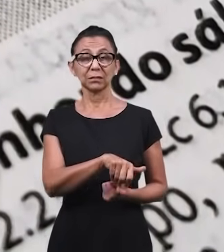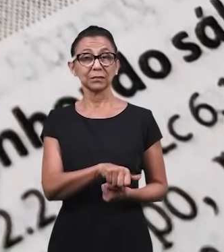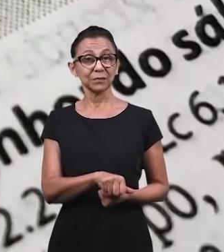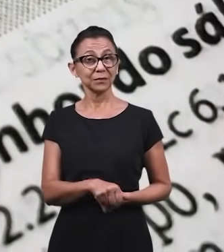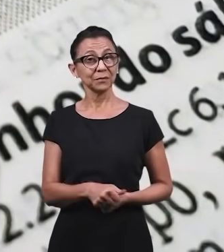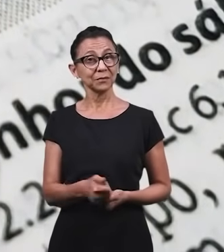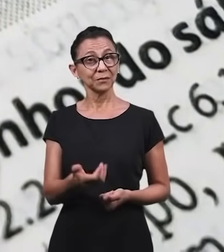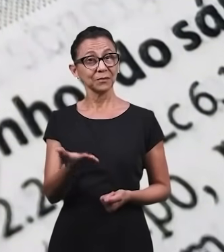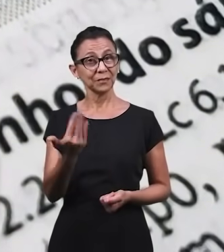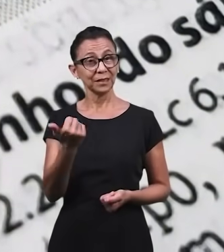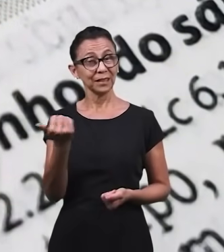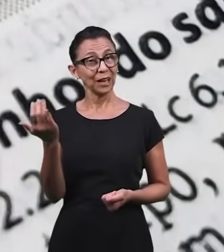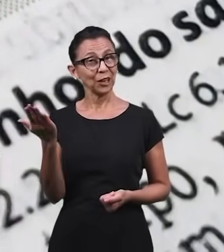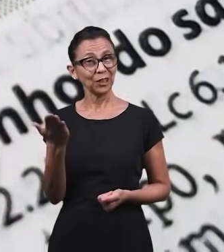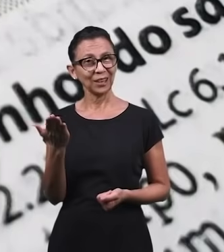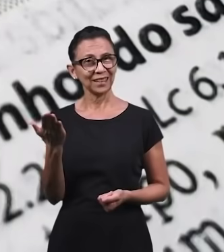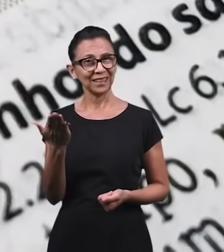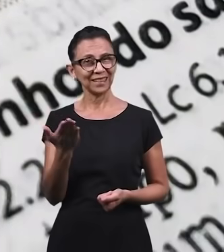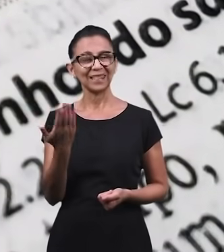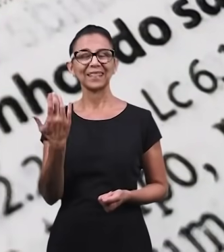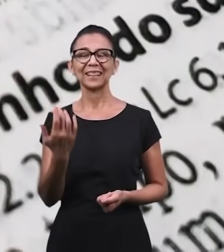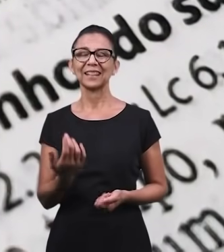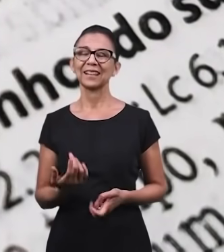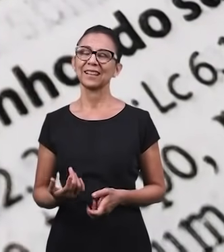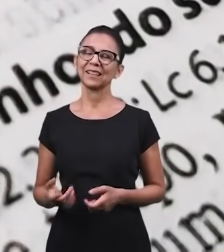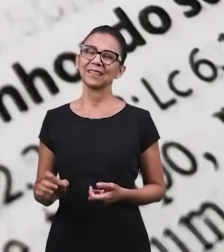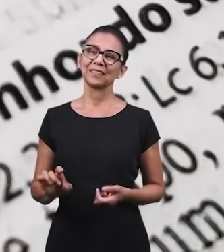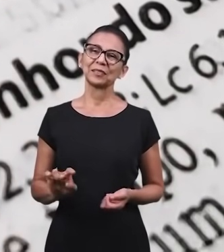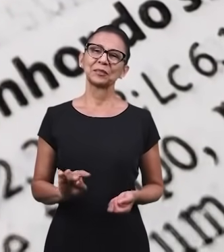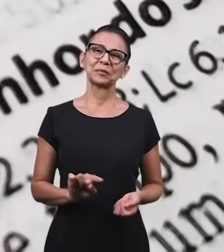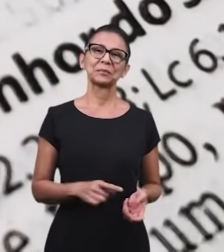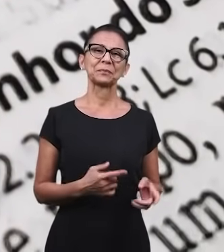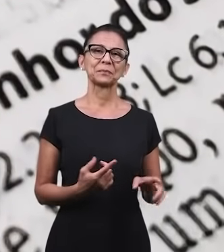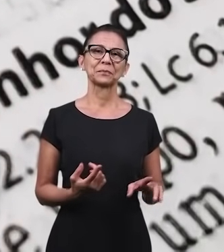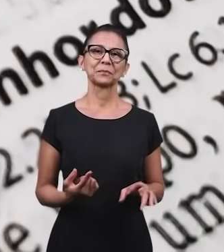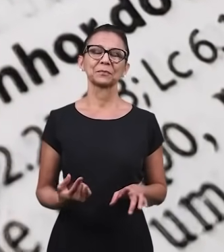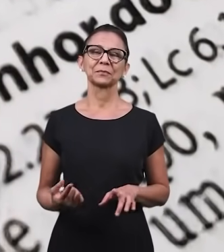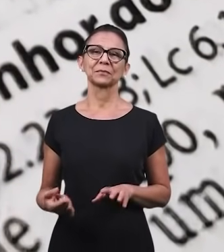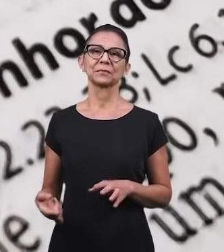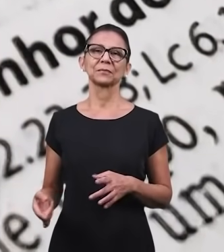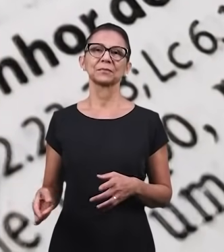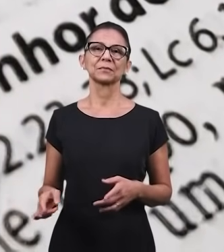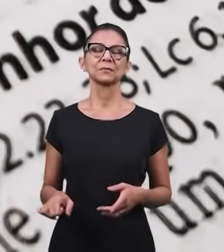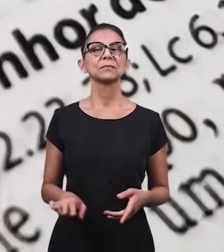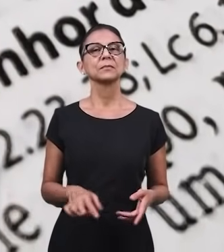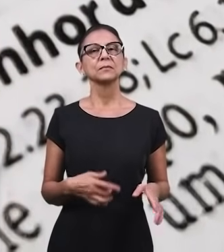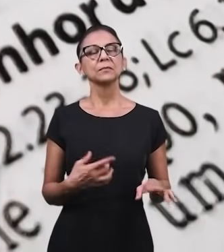estás cansado, vem já,